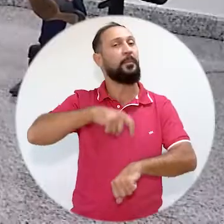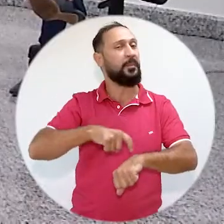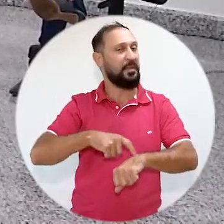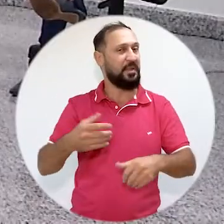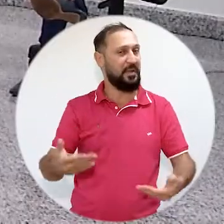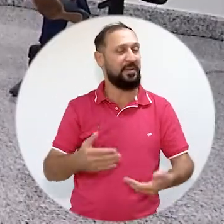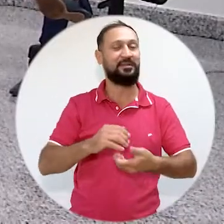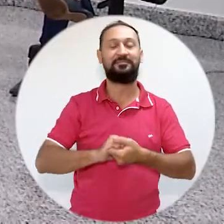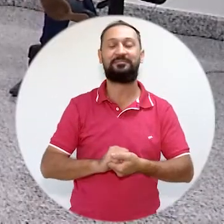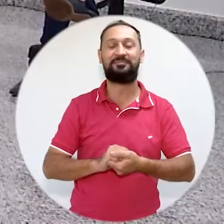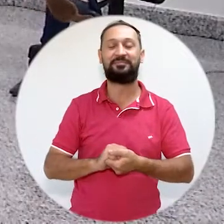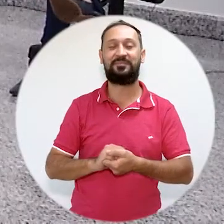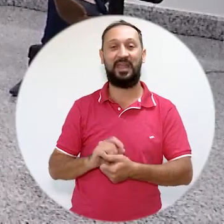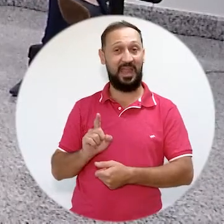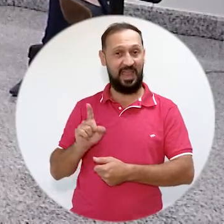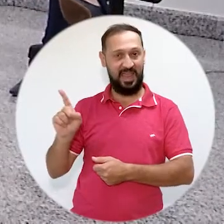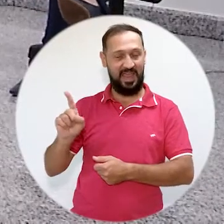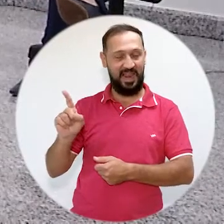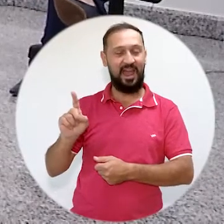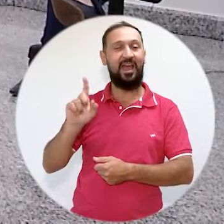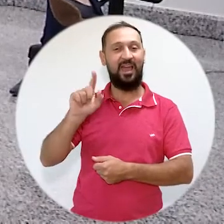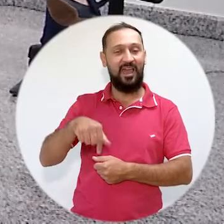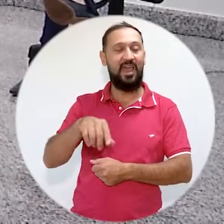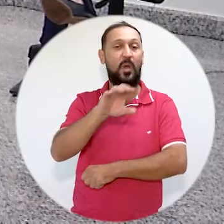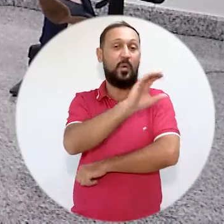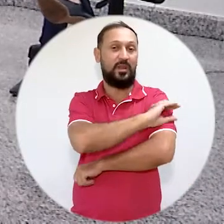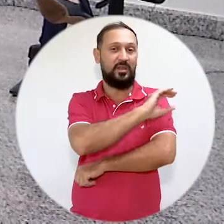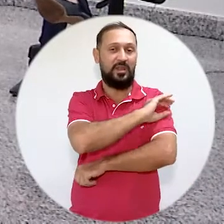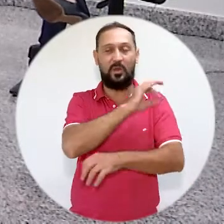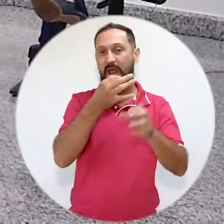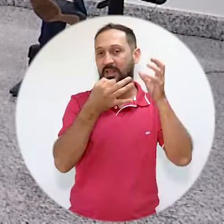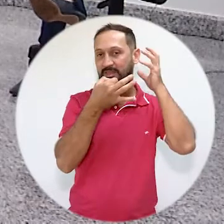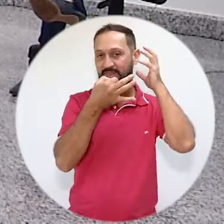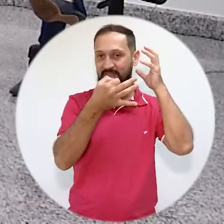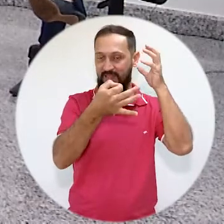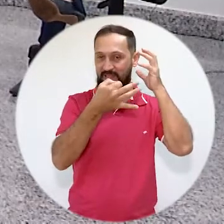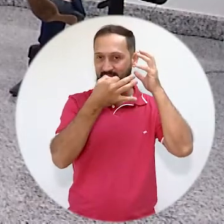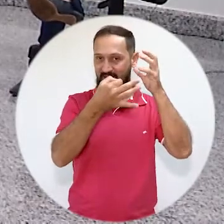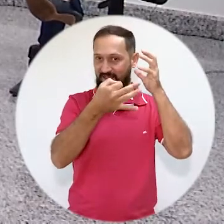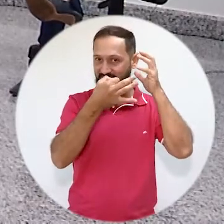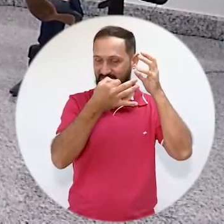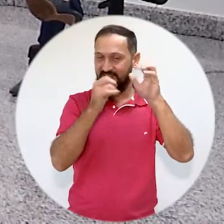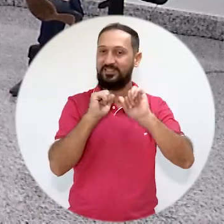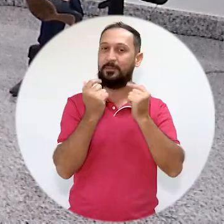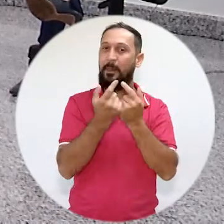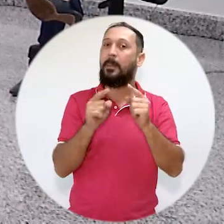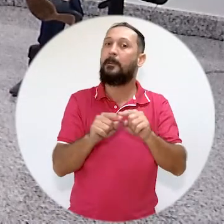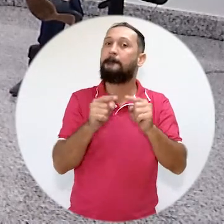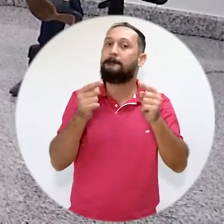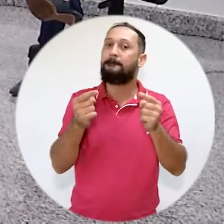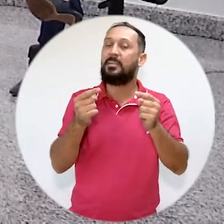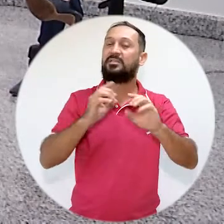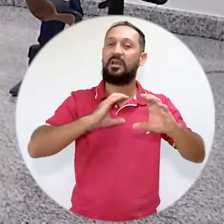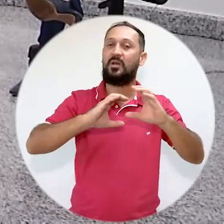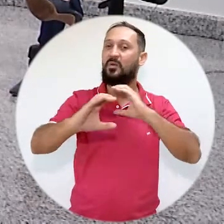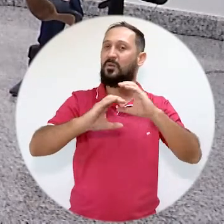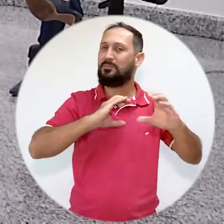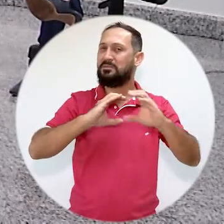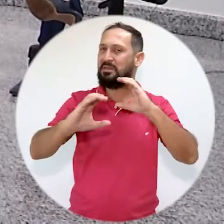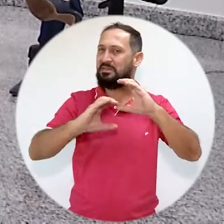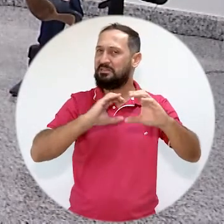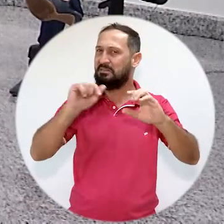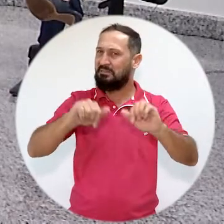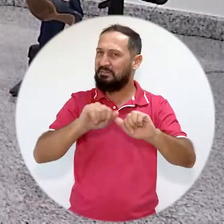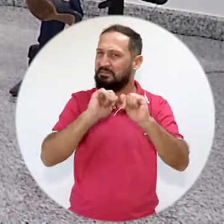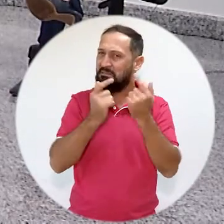momento. A Karine Cortez é coordenadora da Rádio Assembleia. Aliás, não é por nada não, mas a nossa comunicação da Assembleia manda